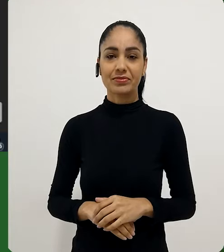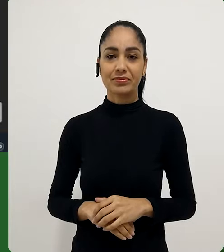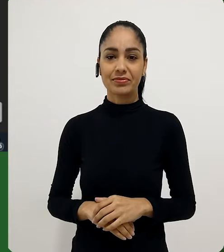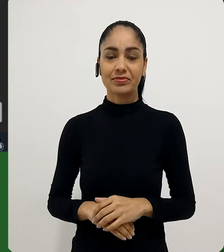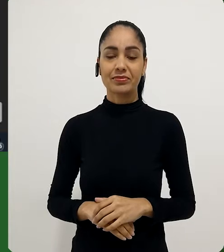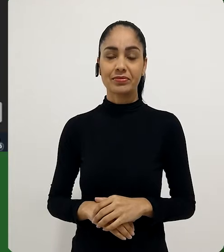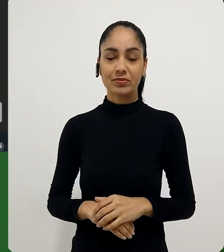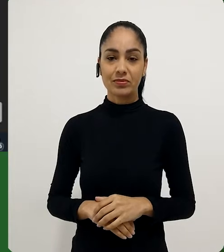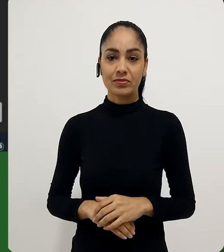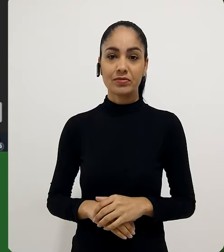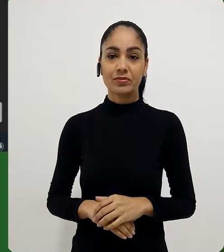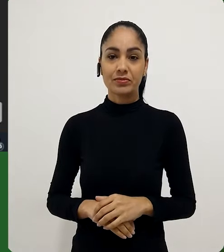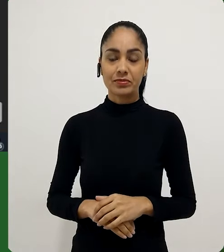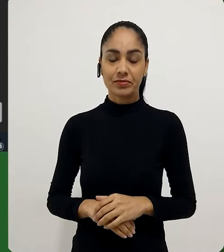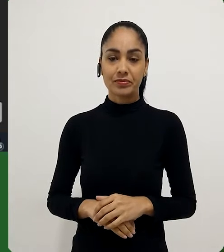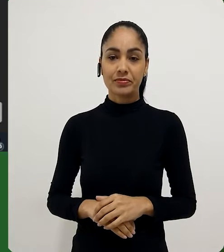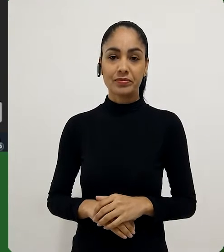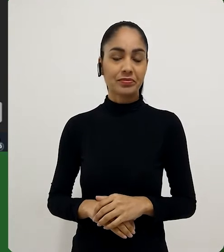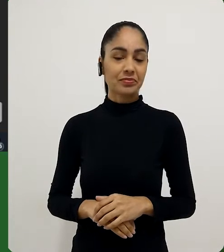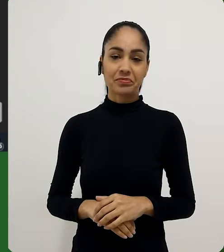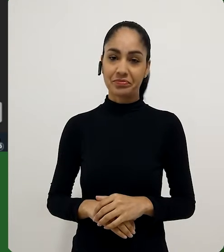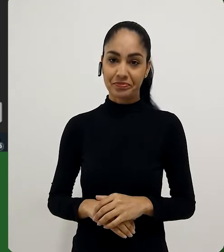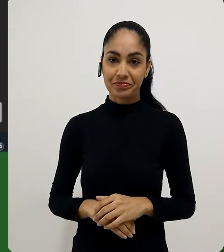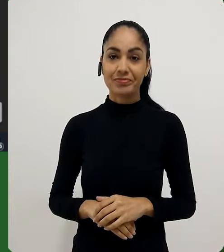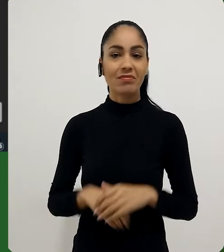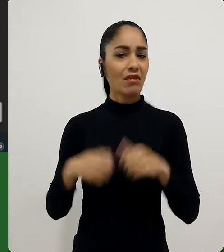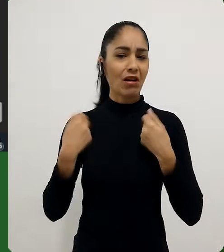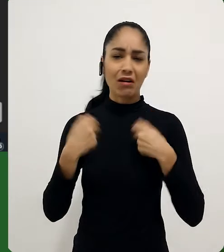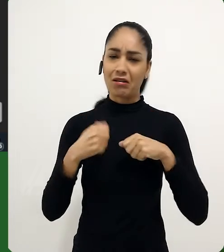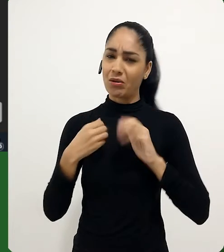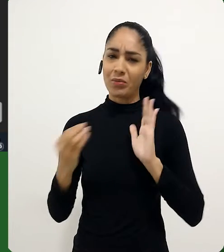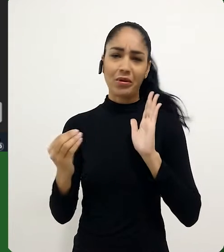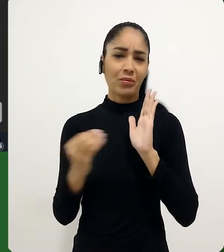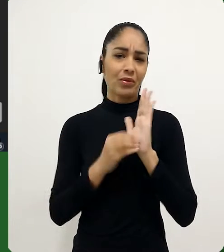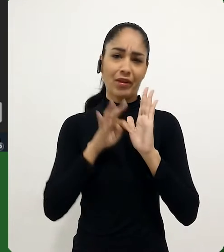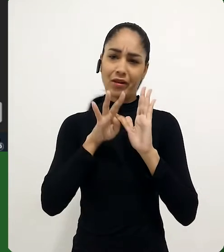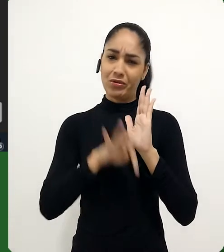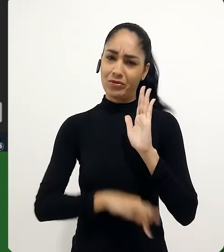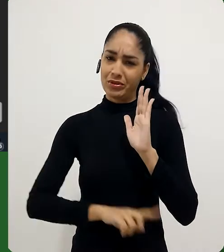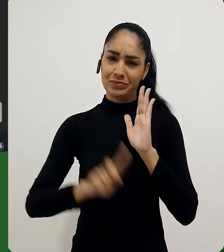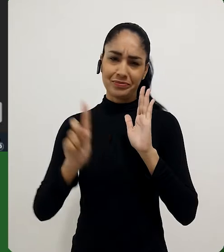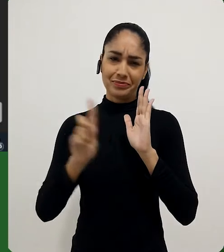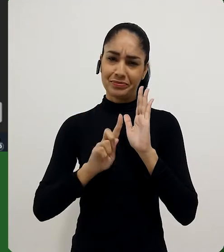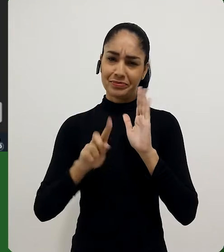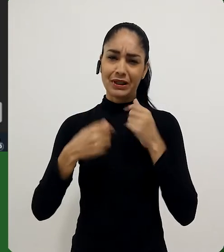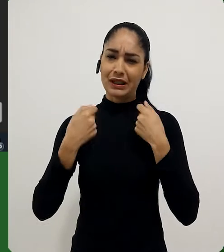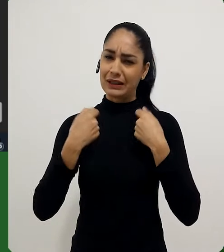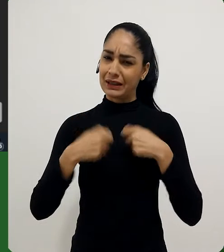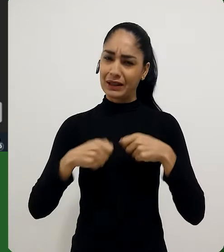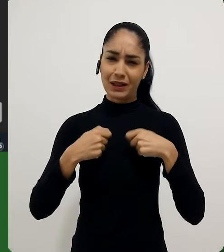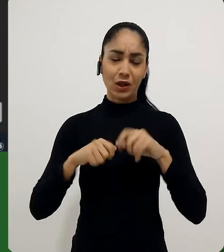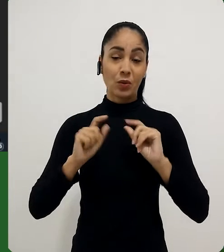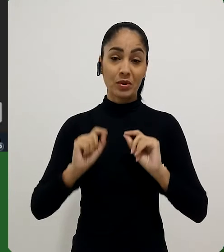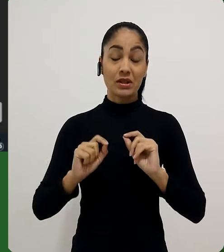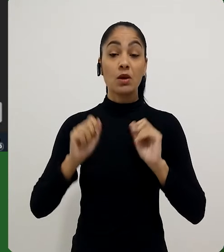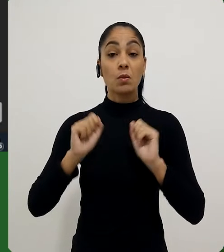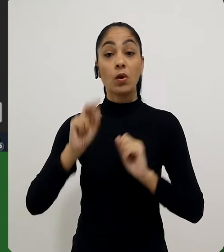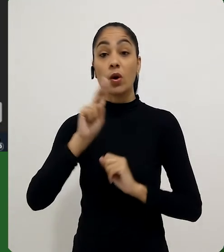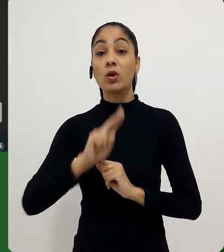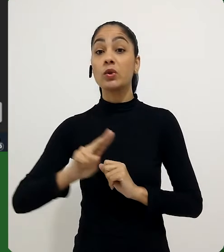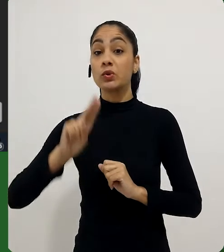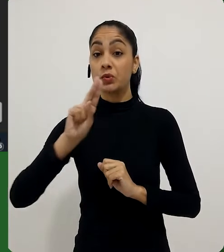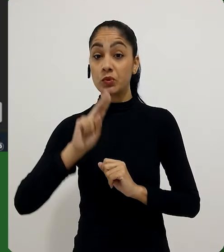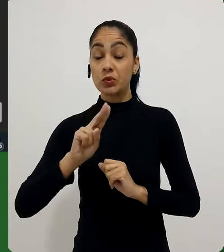sem mais ou sem mais nada para o momento. Não há necessidade mais disso, né? Você deve